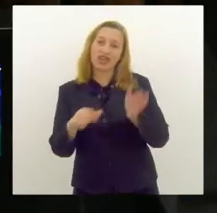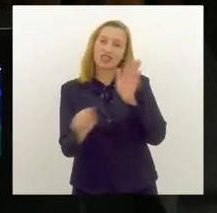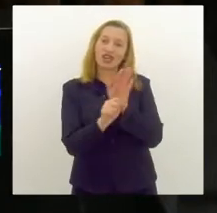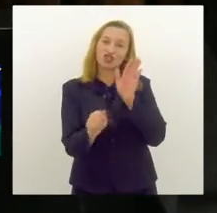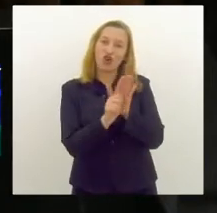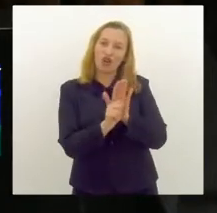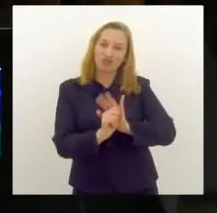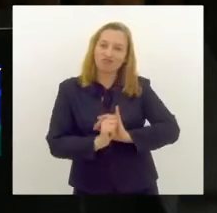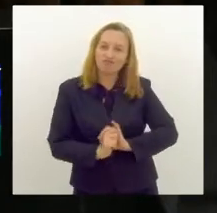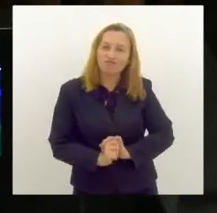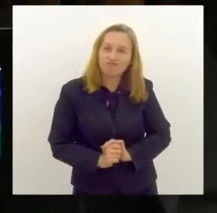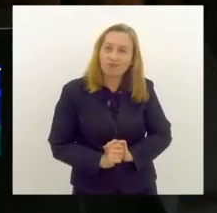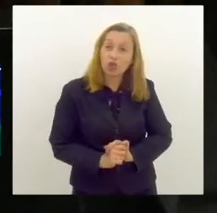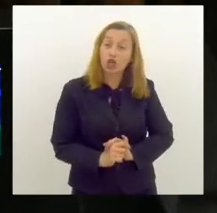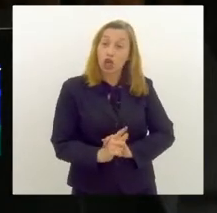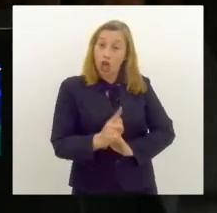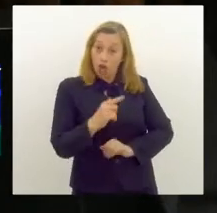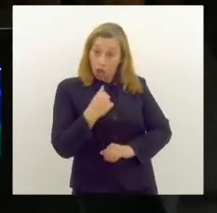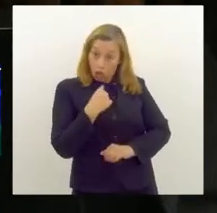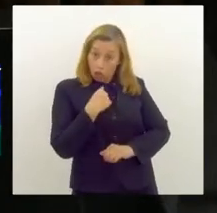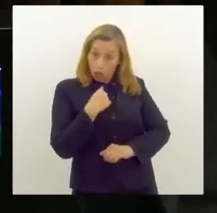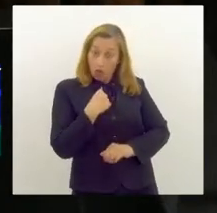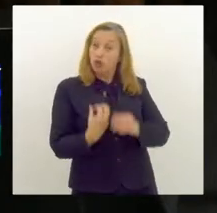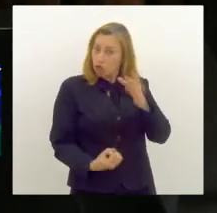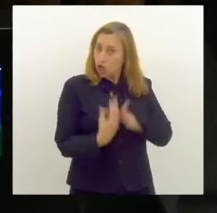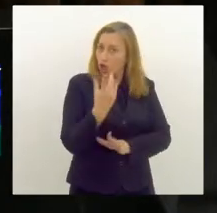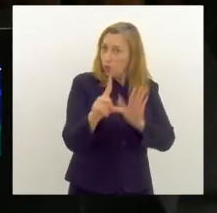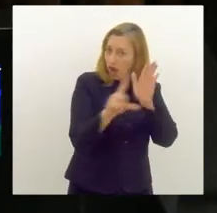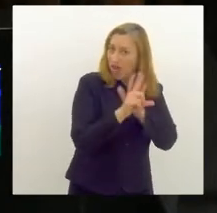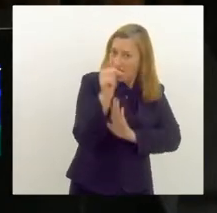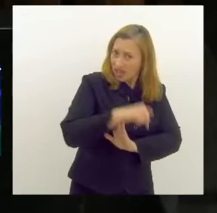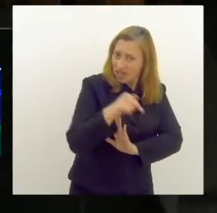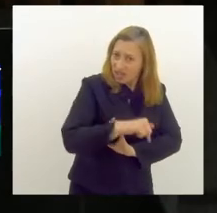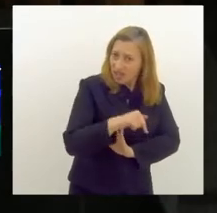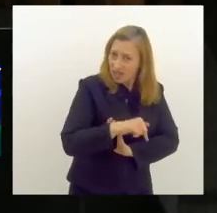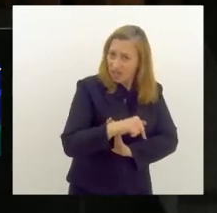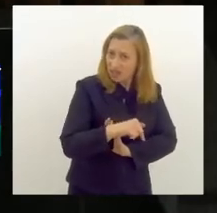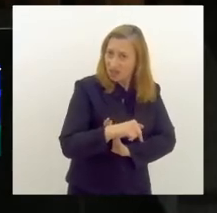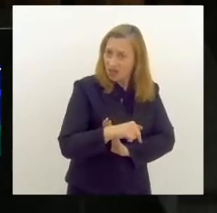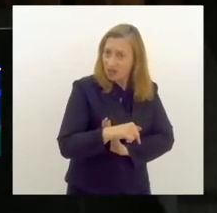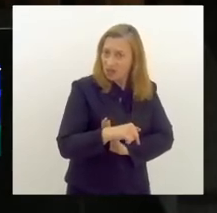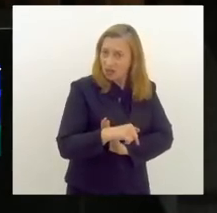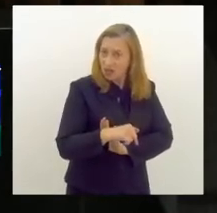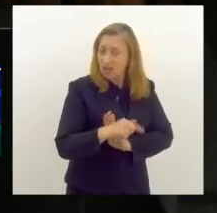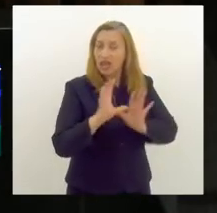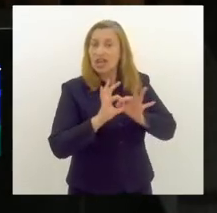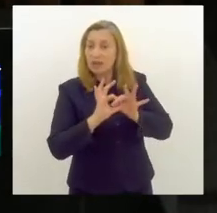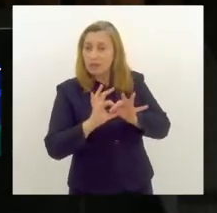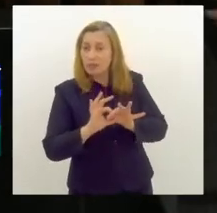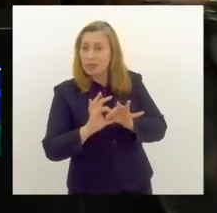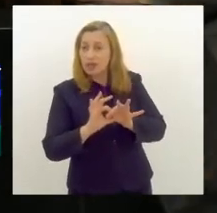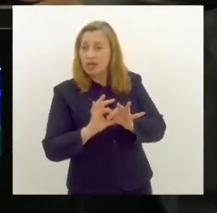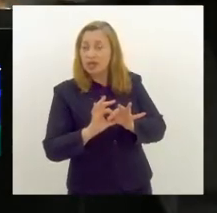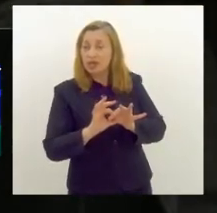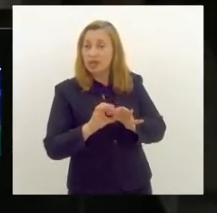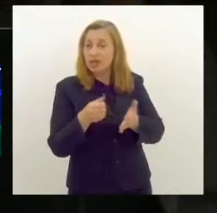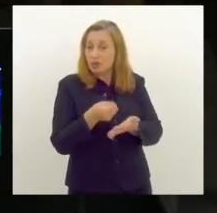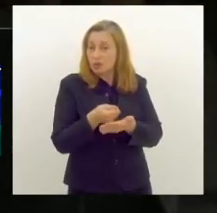drogas. Eu também sou autor de uma lei, aqui é lei, e que